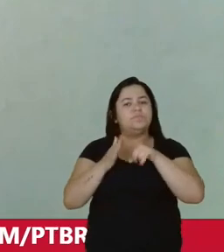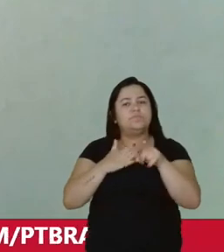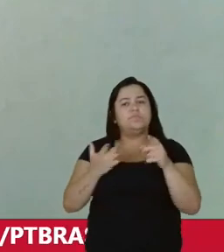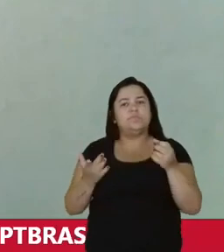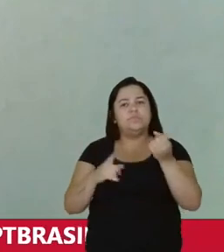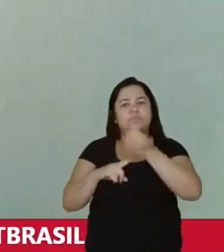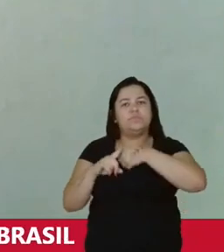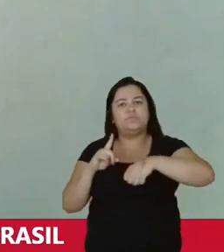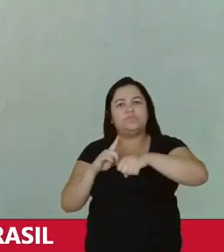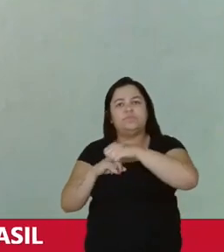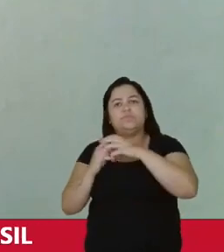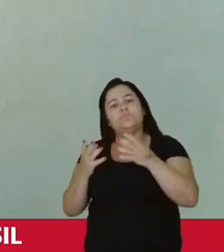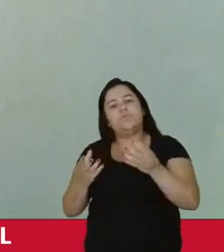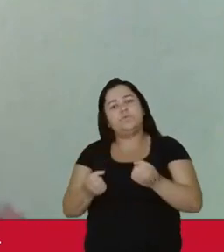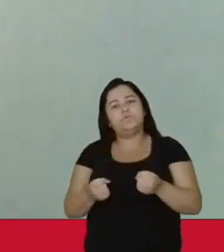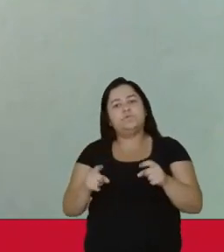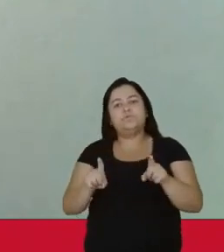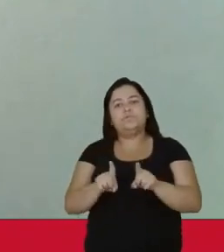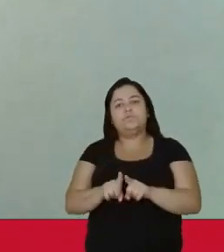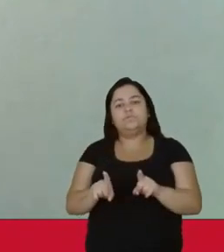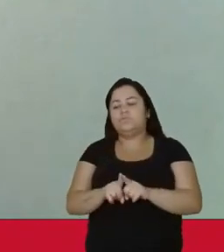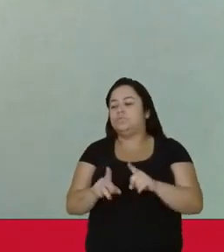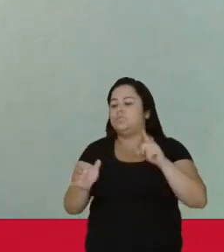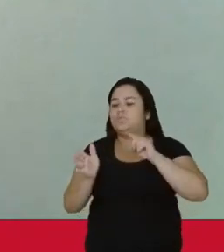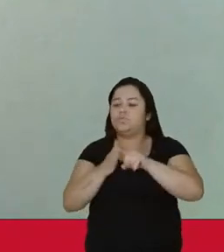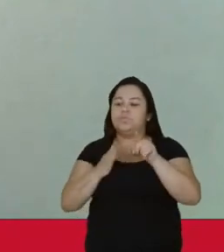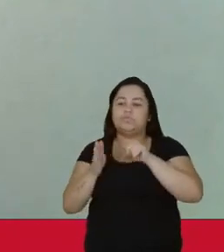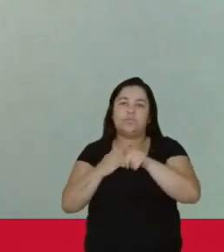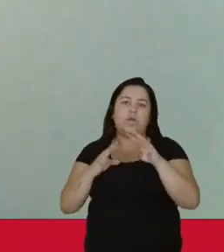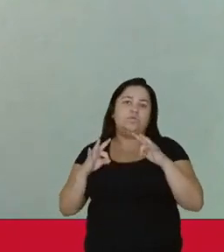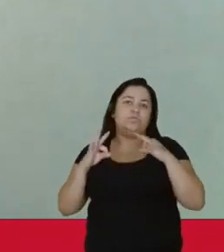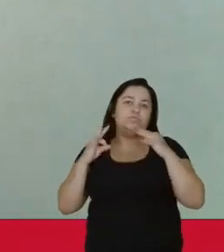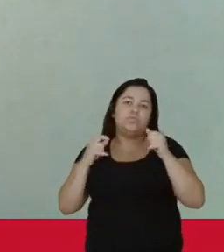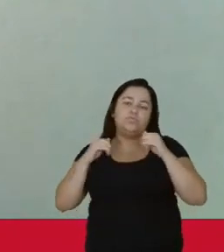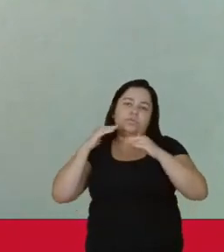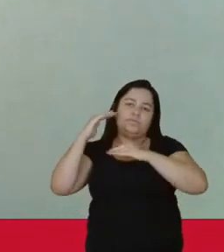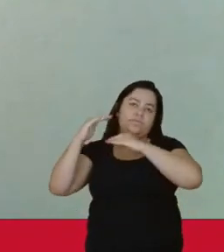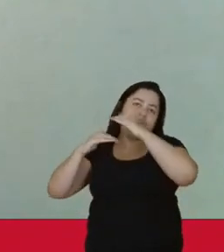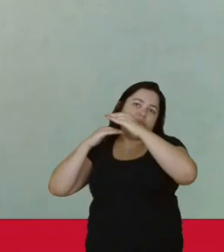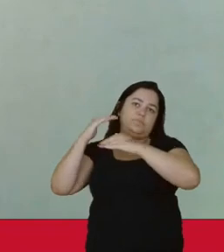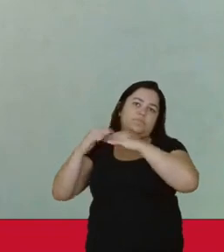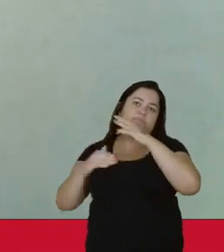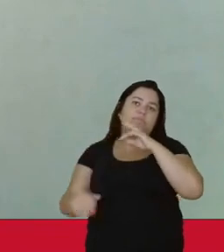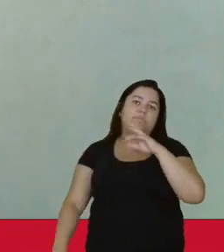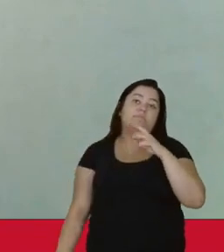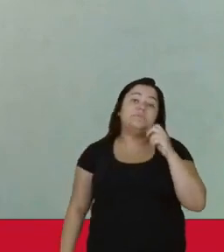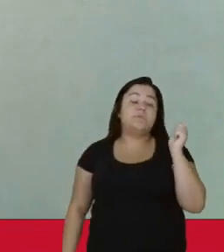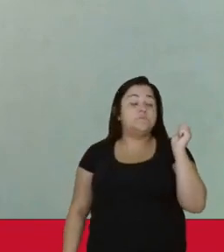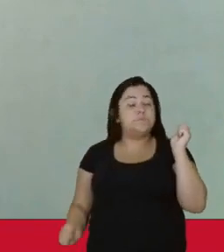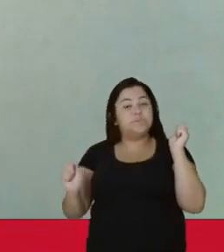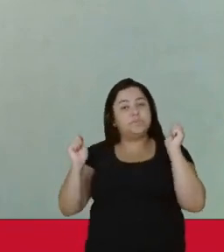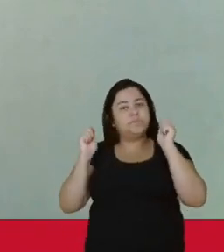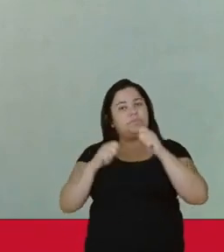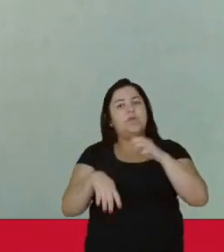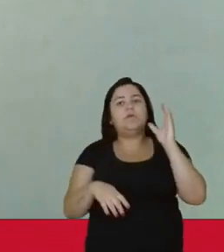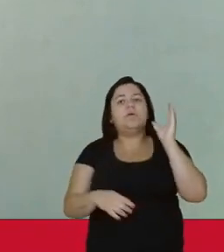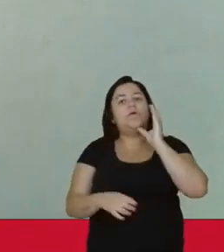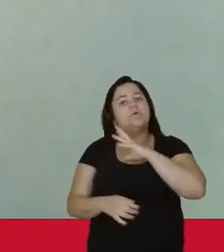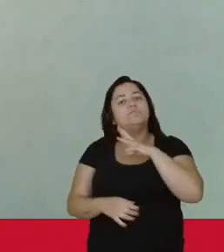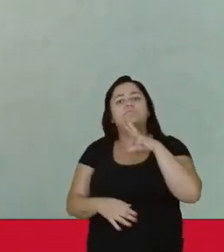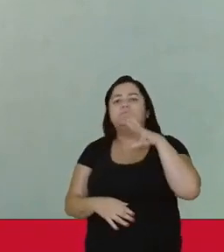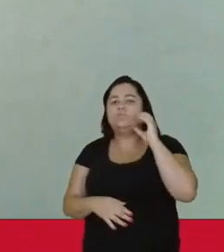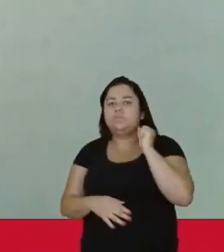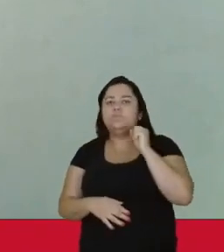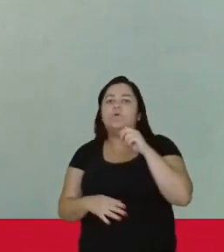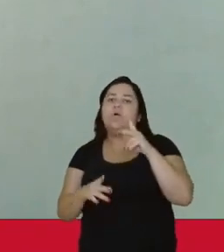de consumo, de se questionar tudo, voltar, evoluir, voltar às raízes, e a gente precisa imediatamente ouvir o